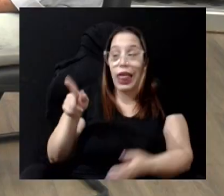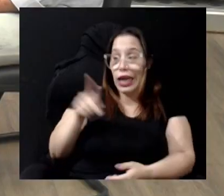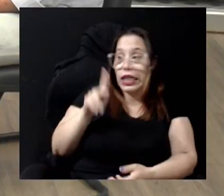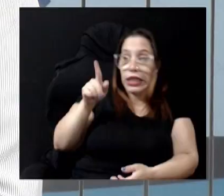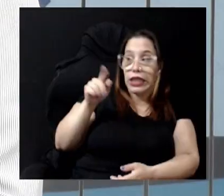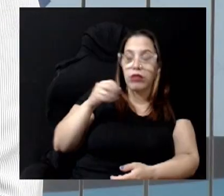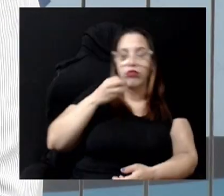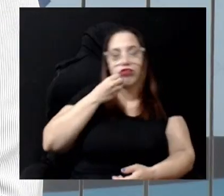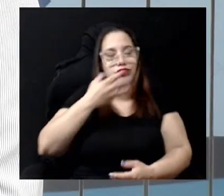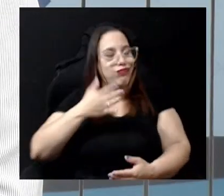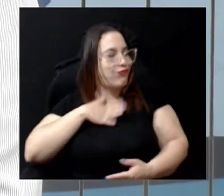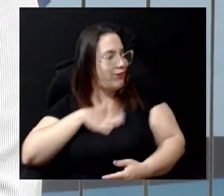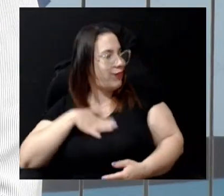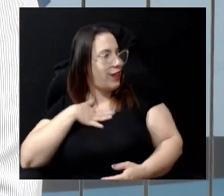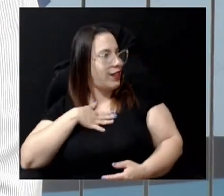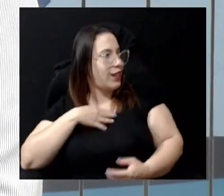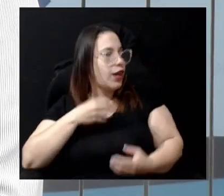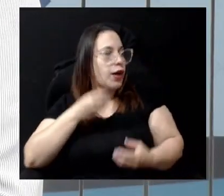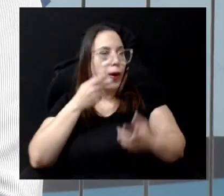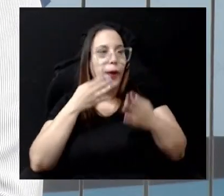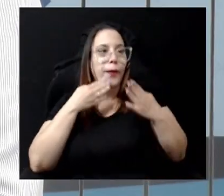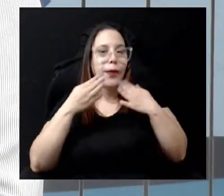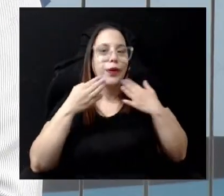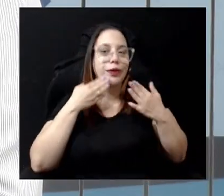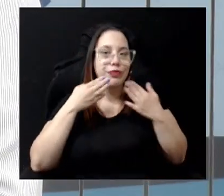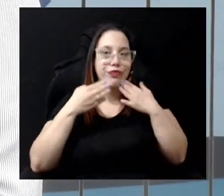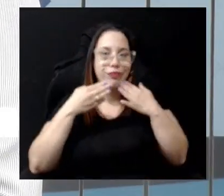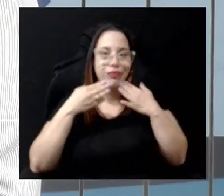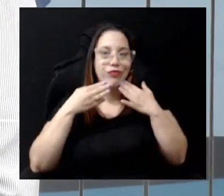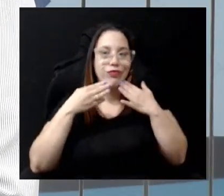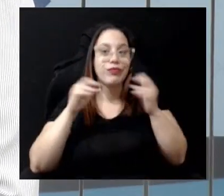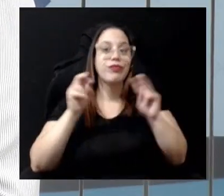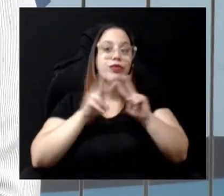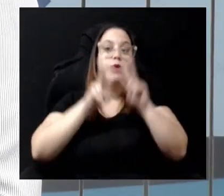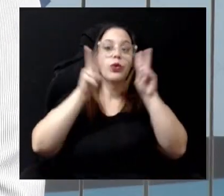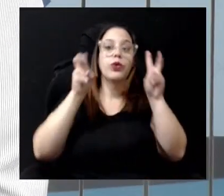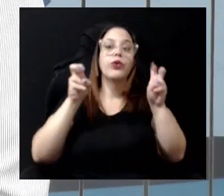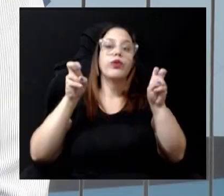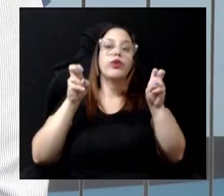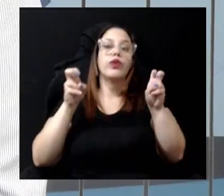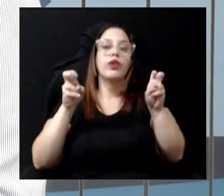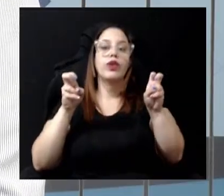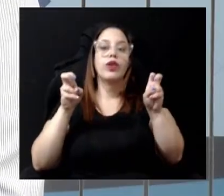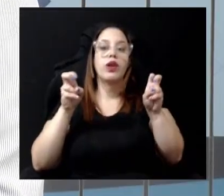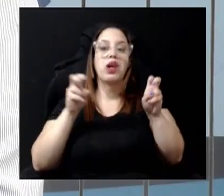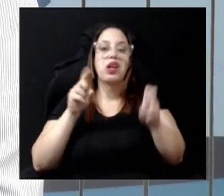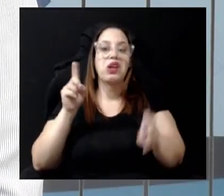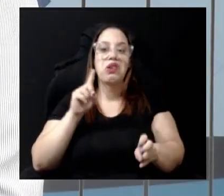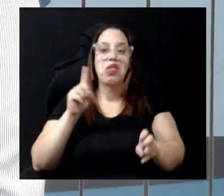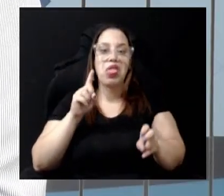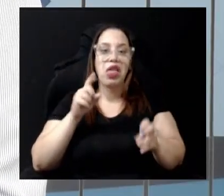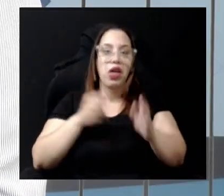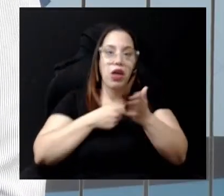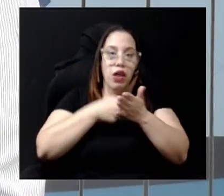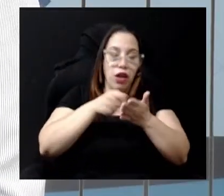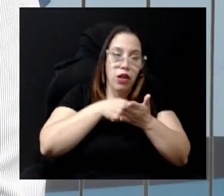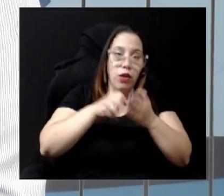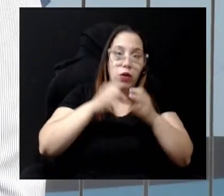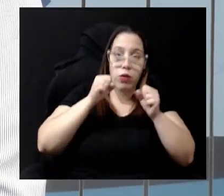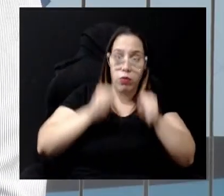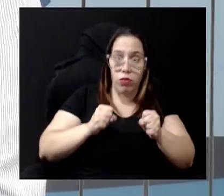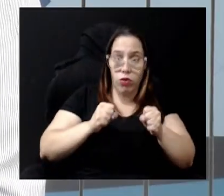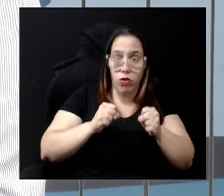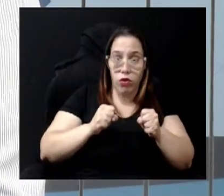né, a gente poder conversar sobre esse assunto, afinal de contas, isso não está extinto, né? É uma possibilidade que pode estar aqui, mesmo que ela não